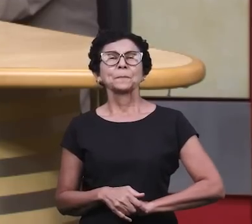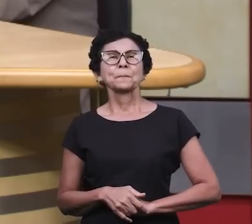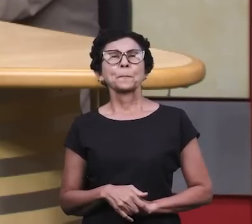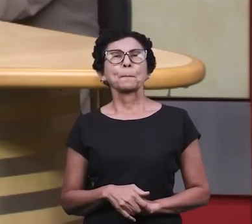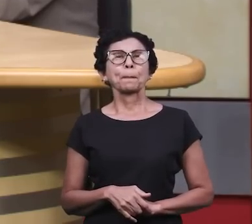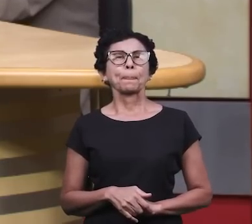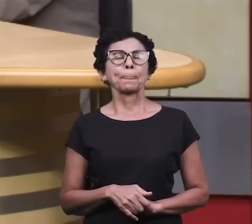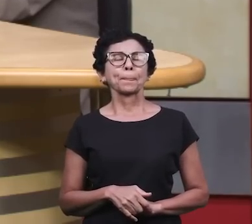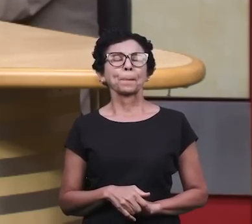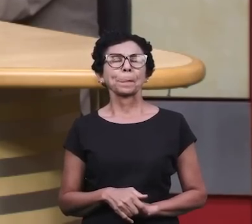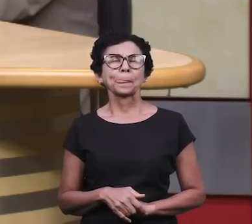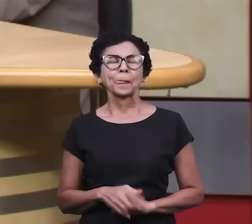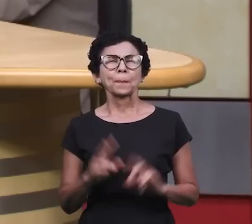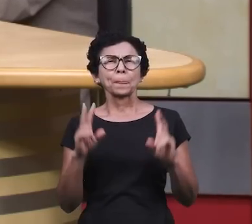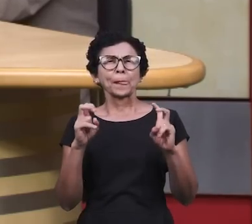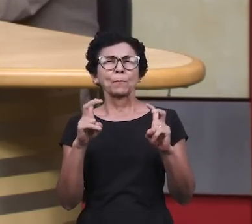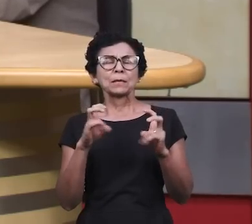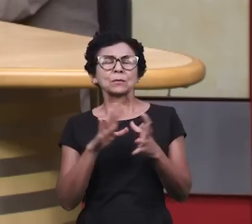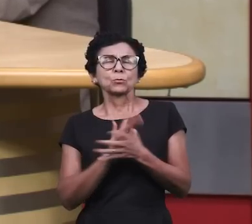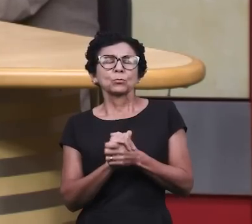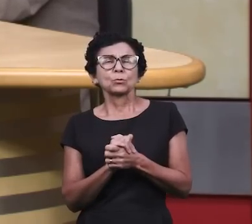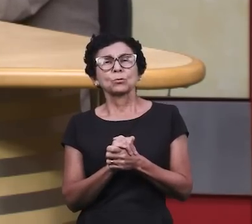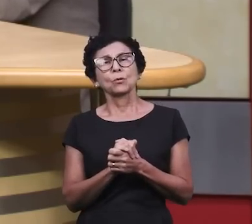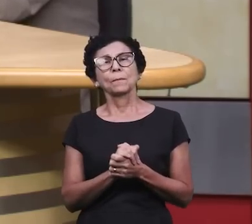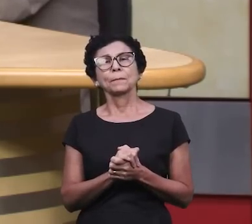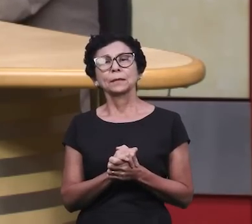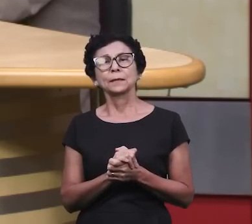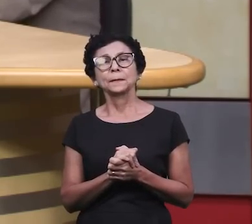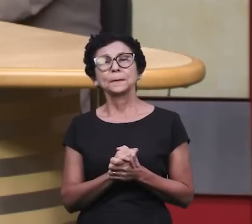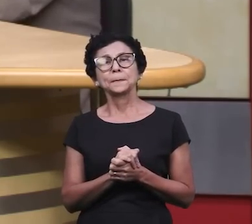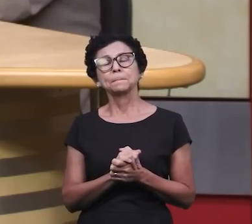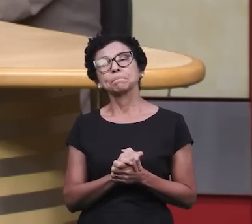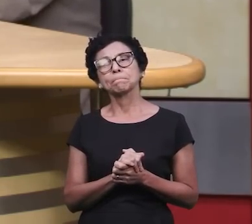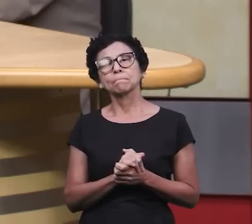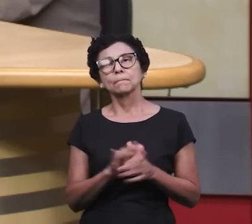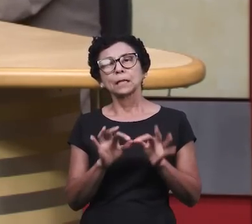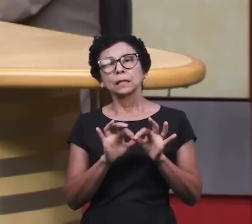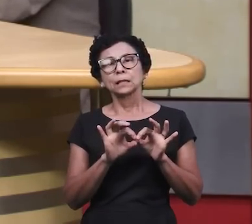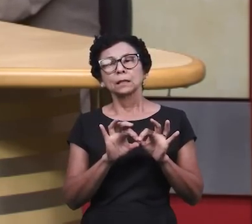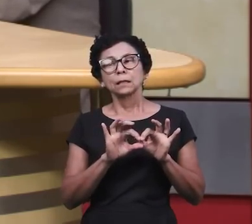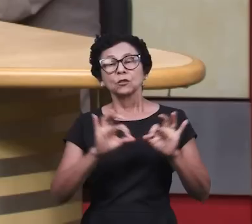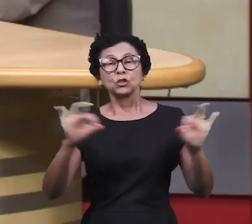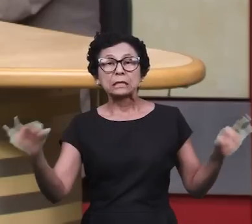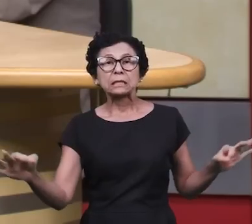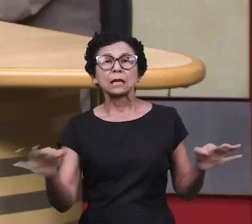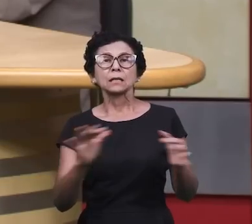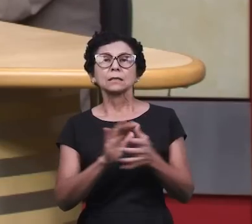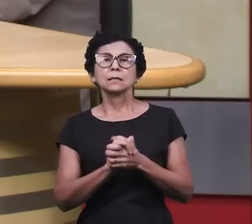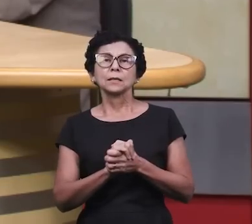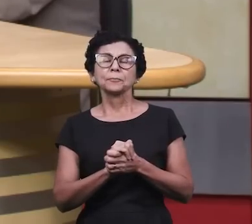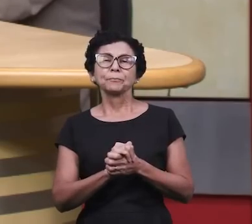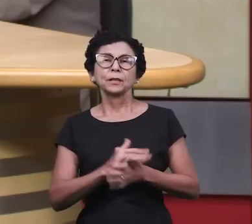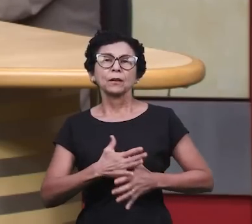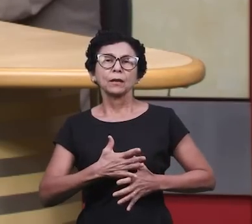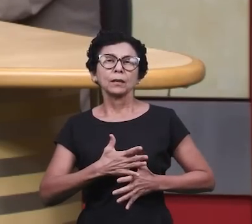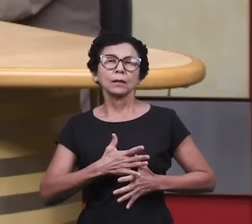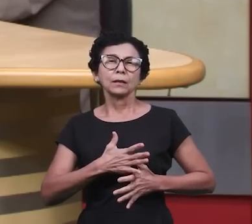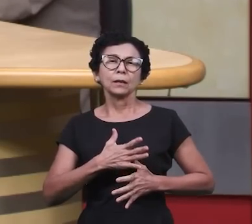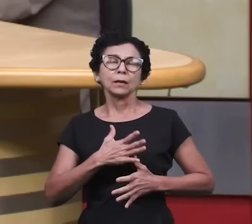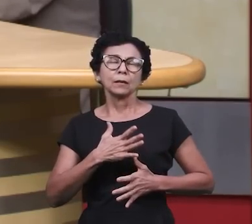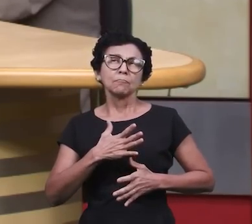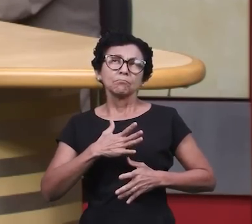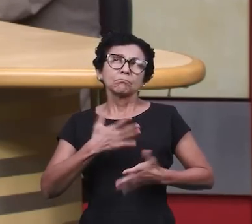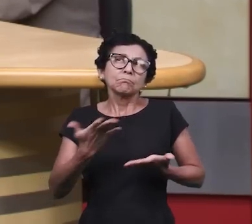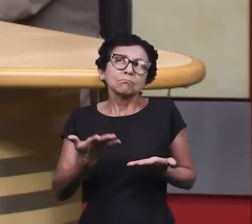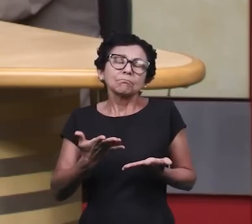unidade, distância e velocidade. Você que trouxe esse assunto sobre a doutrina, que é muito bom. Isso que o Antônio Carlos colocou é muito bom. Isso foi